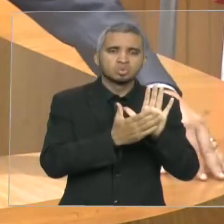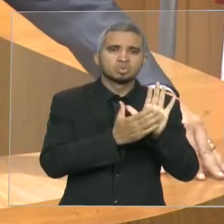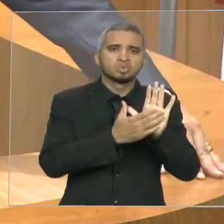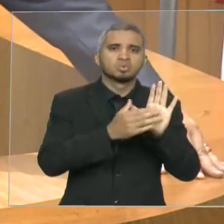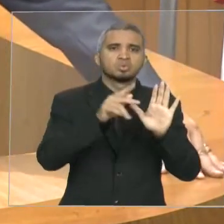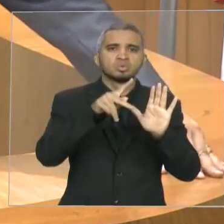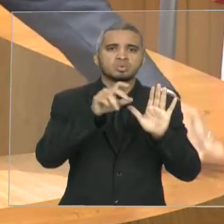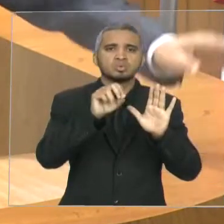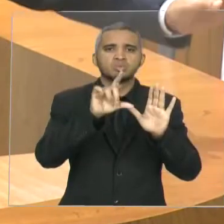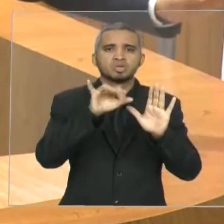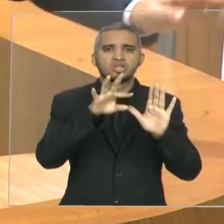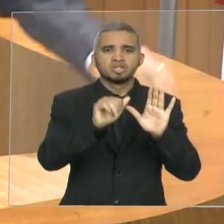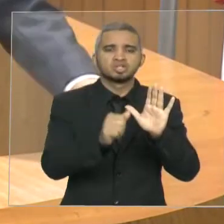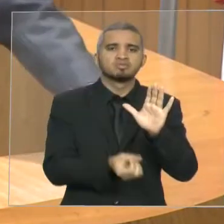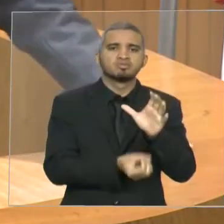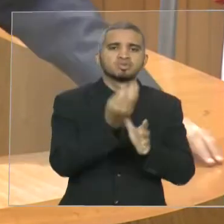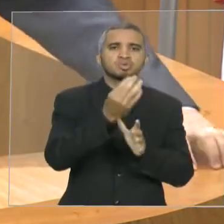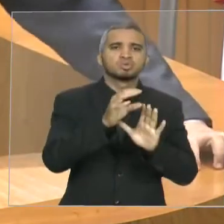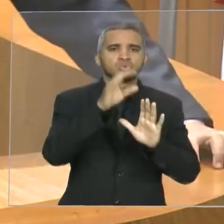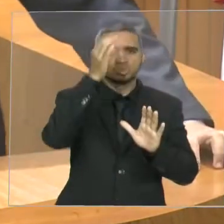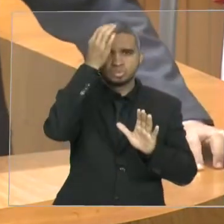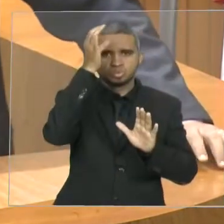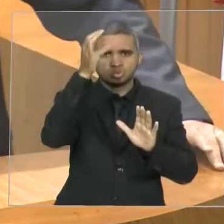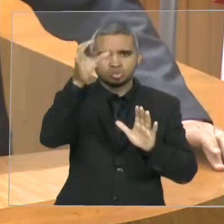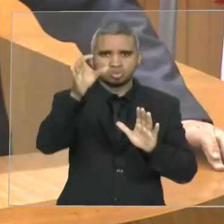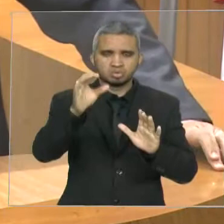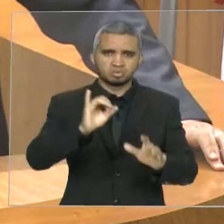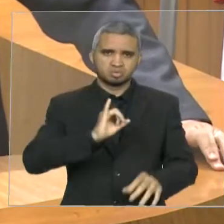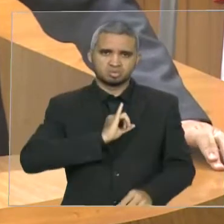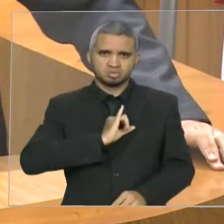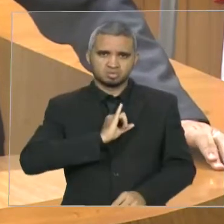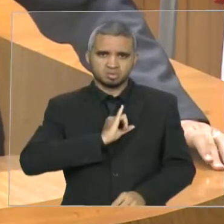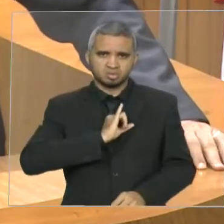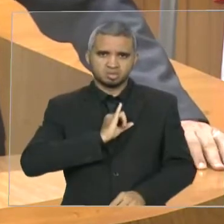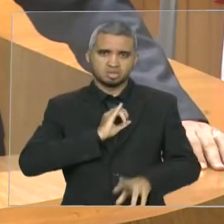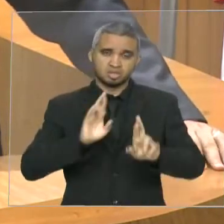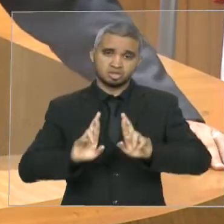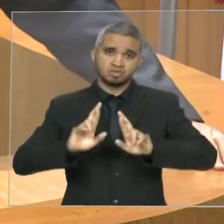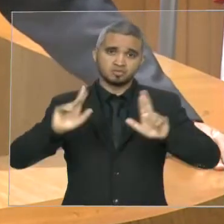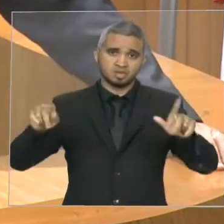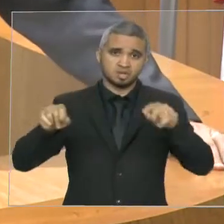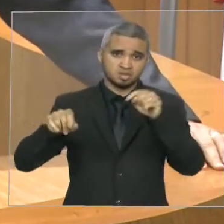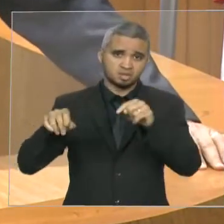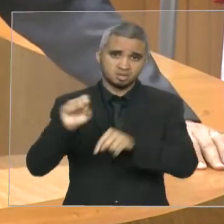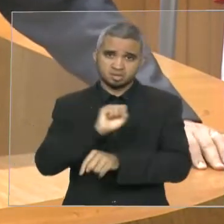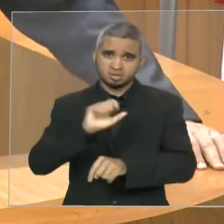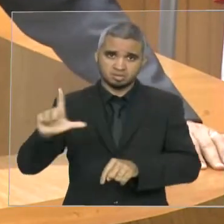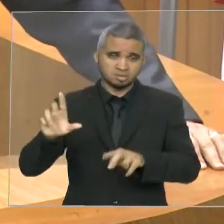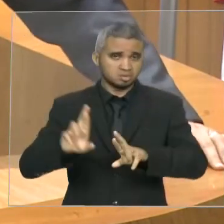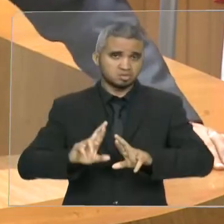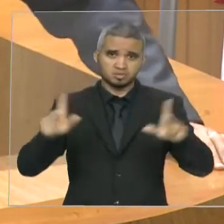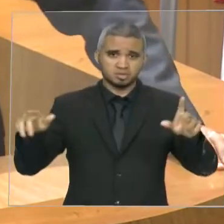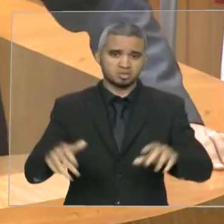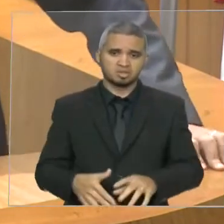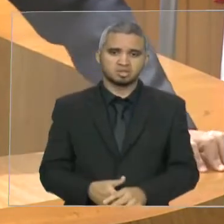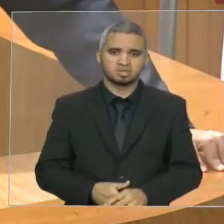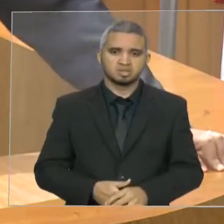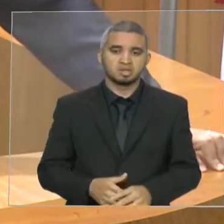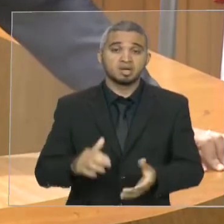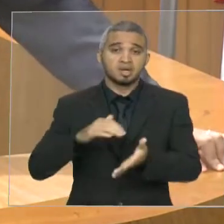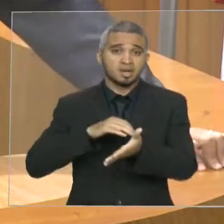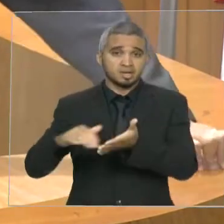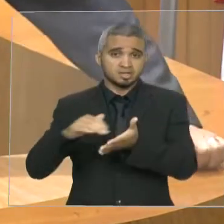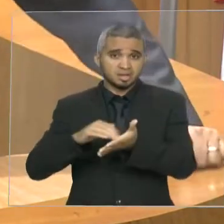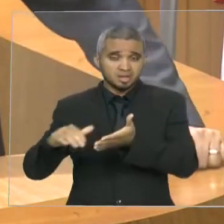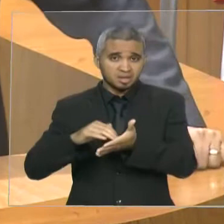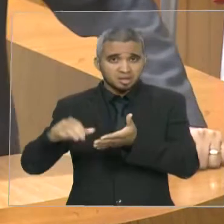Luís. Eu digo, por exemplo, que as casas de cultura da Secretaria Estadual de Cultura, todas